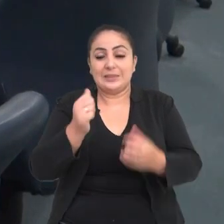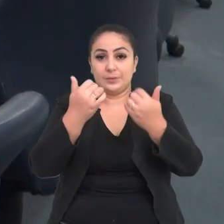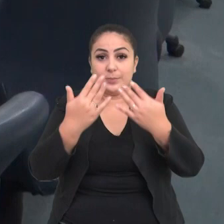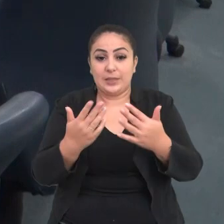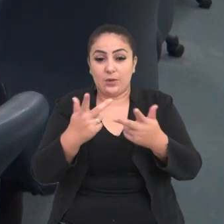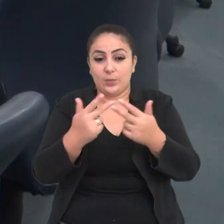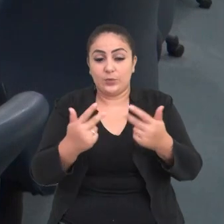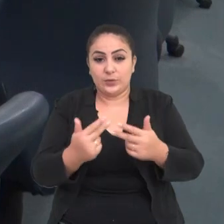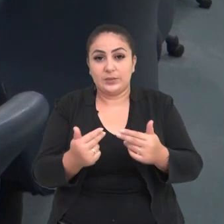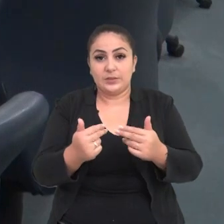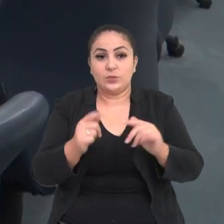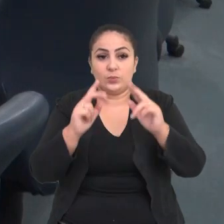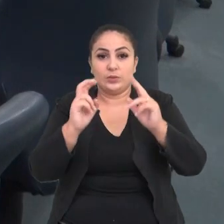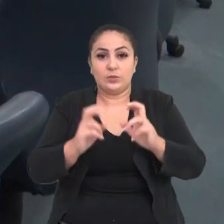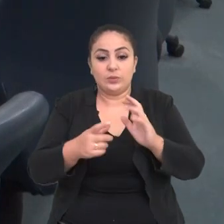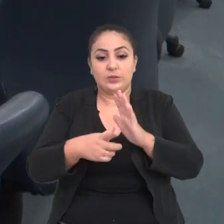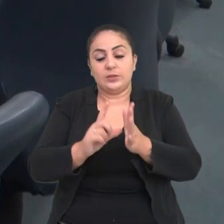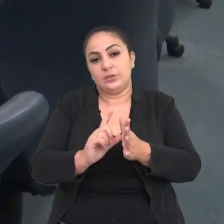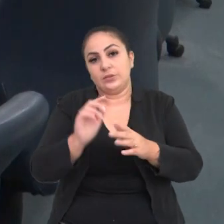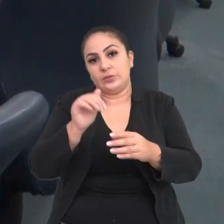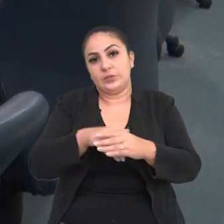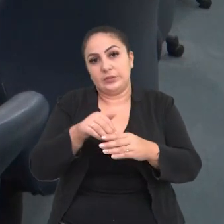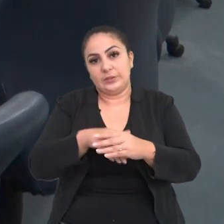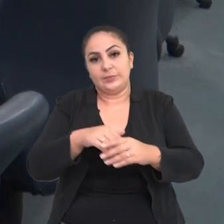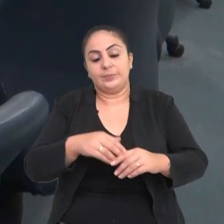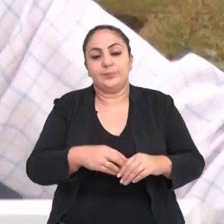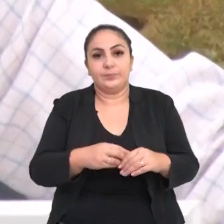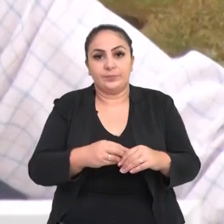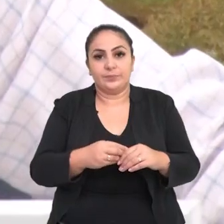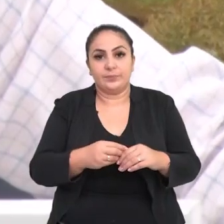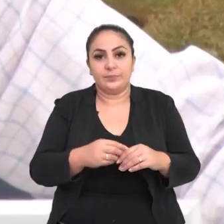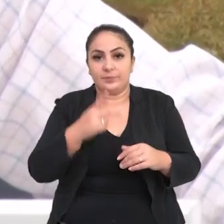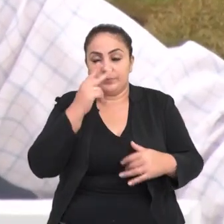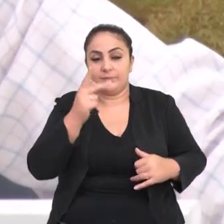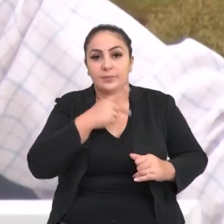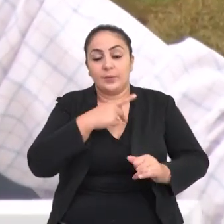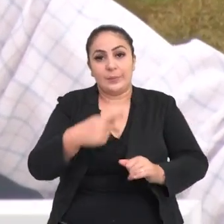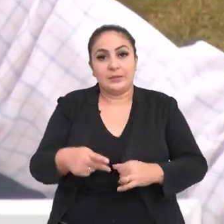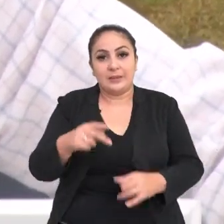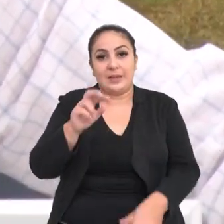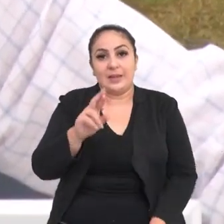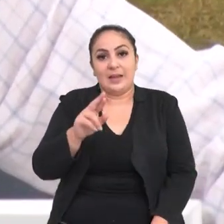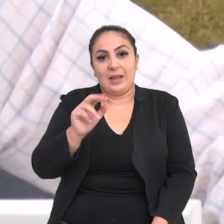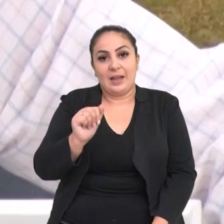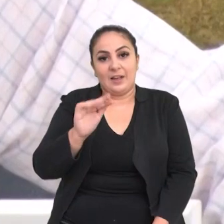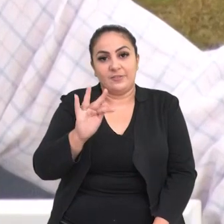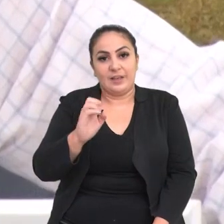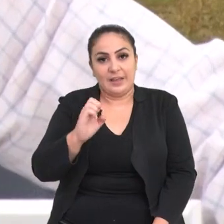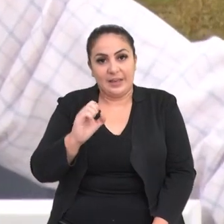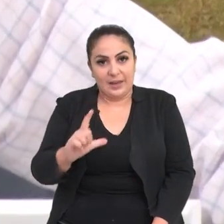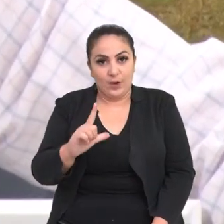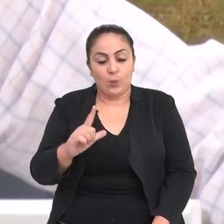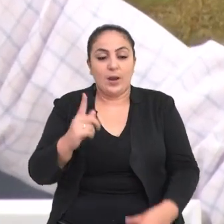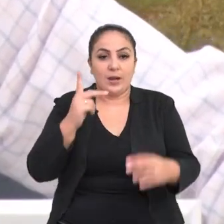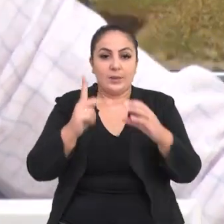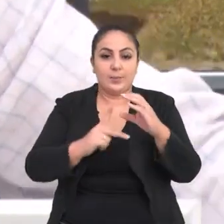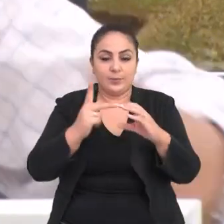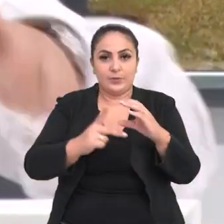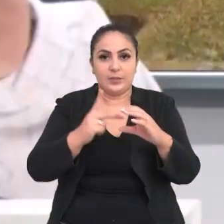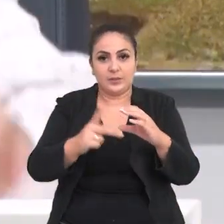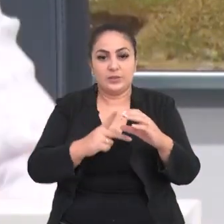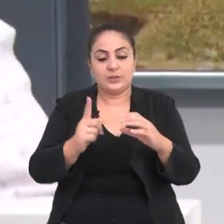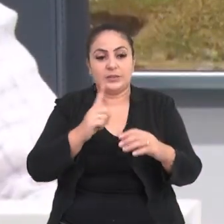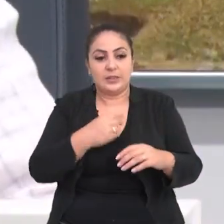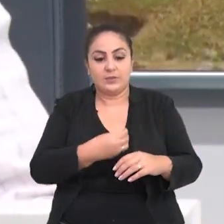esclarecer alguns pontos da matéria antes da votação. De acordo com o presidente Rafael Colucci, a Câmara